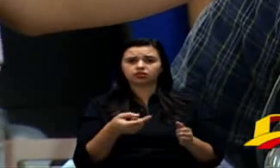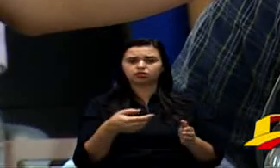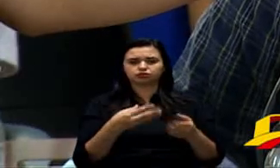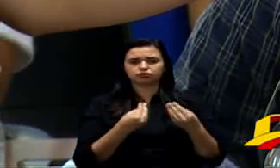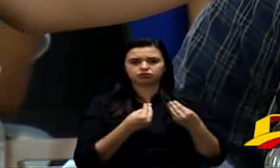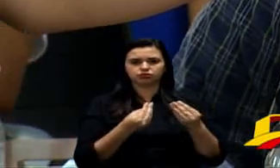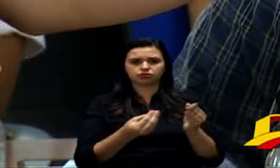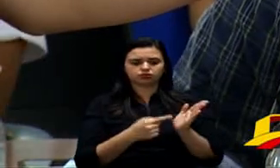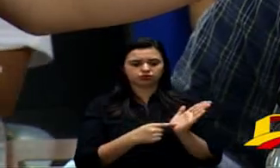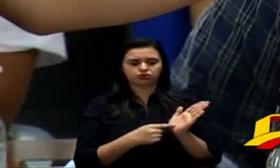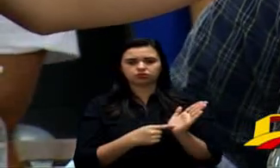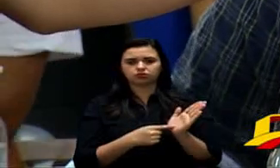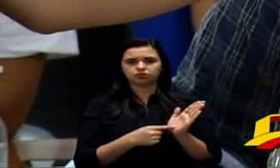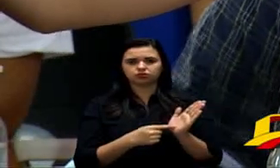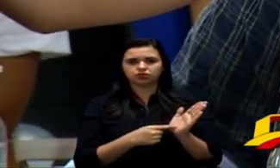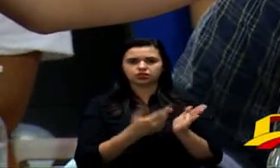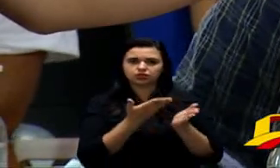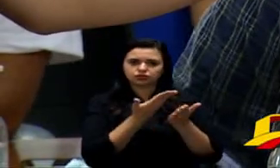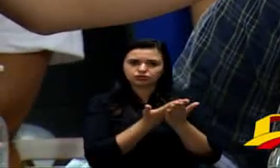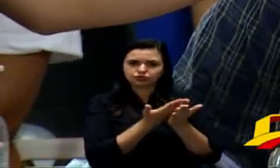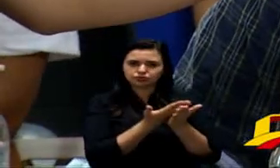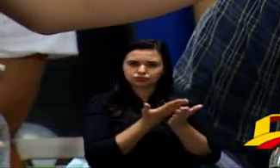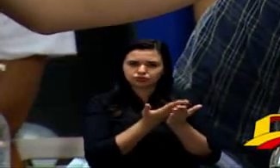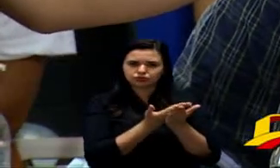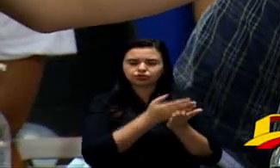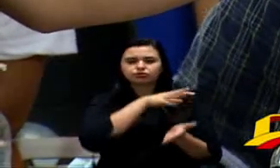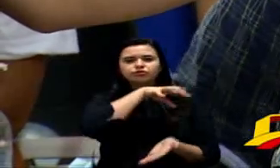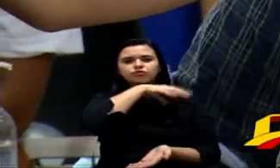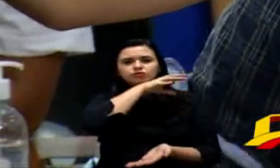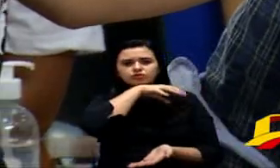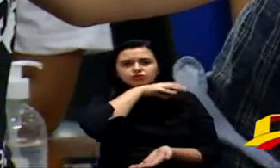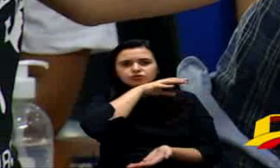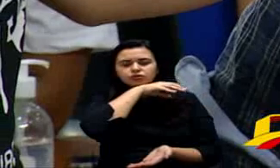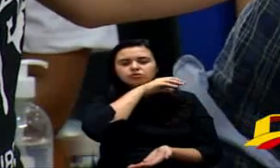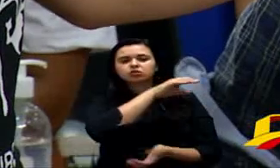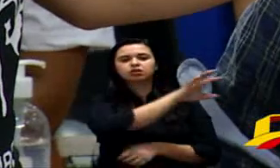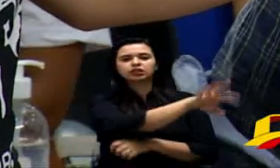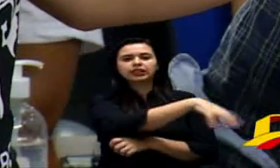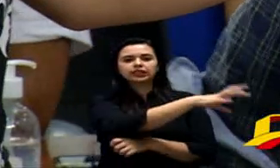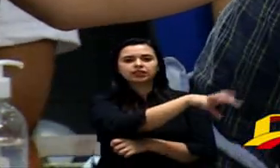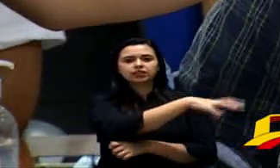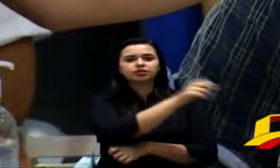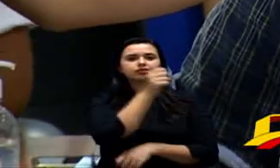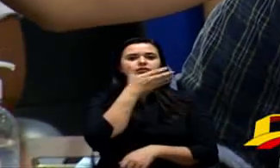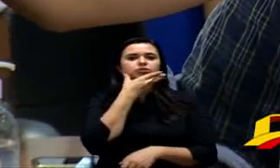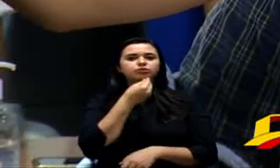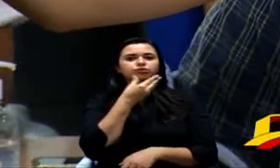socialização de elefantes machos, de 2022 agora, então é muito recente.